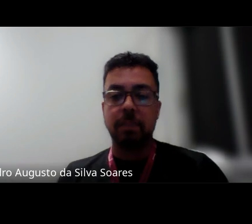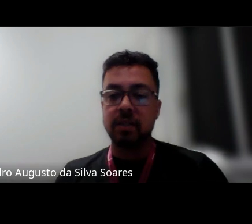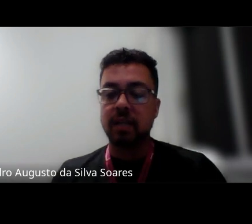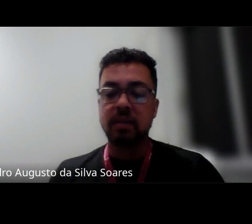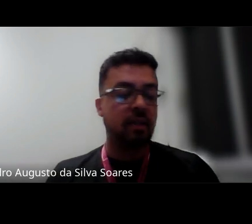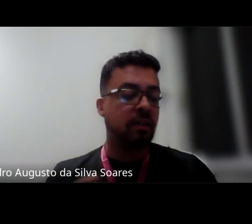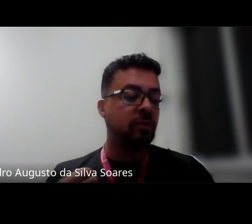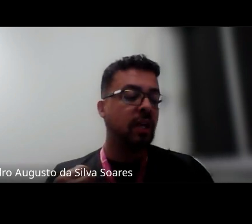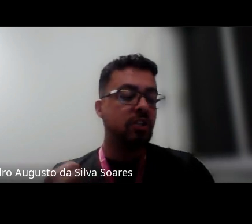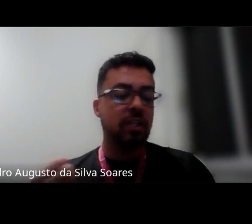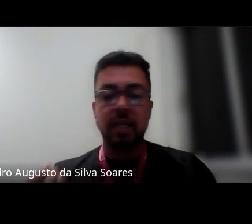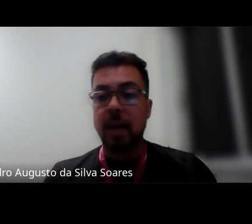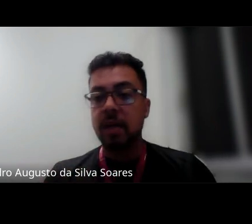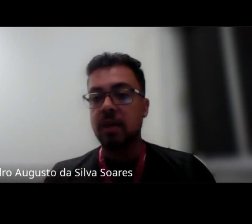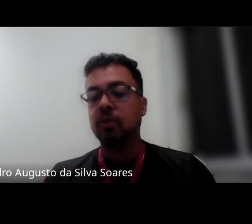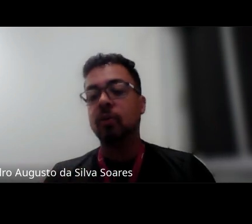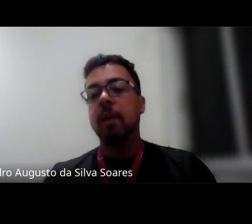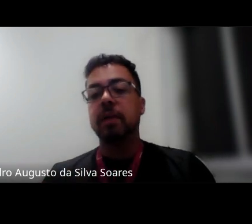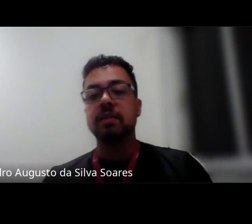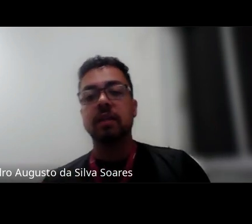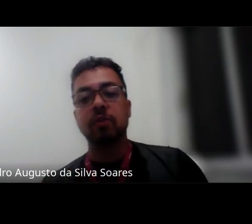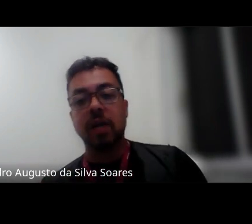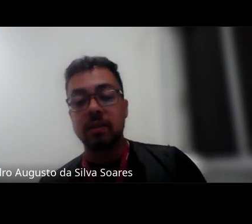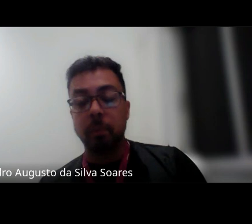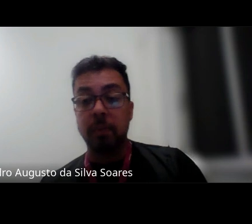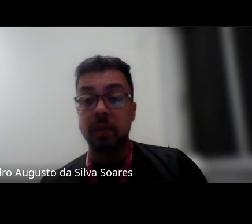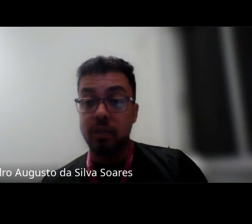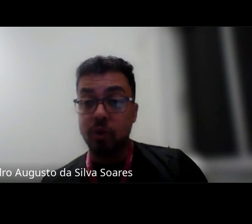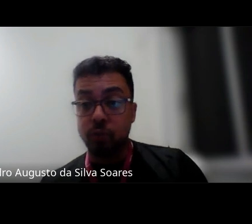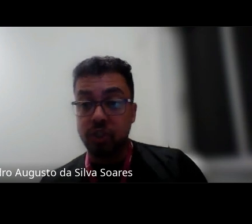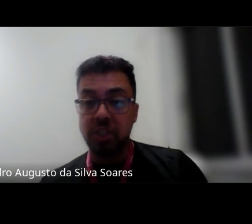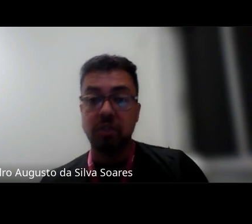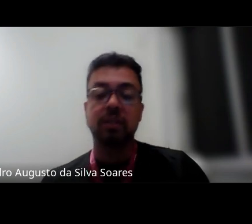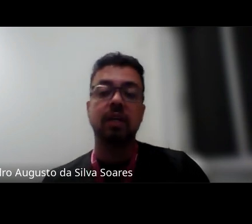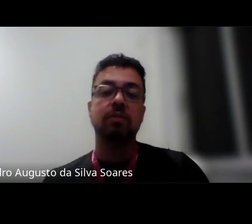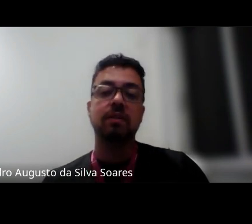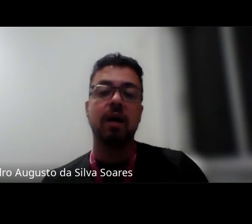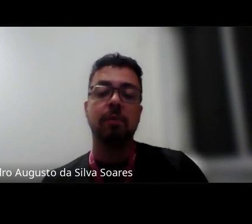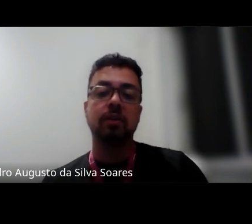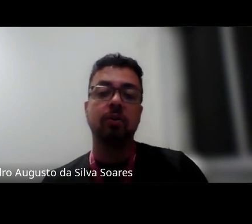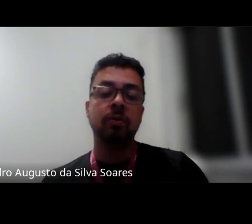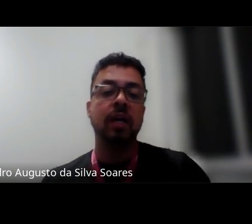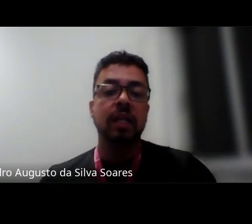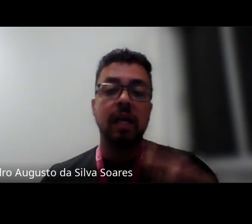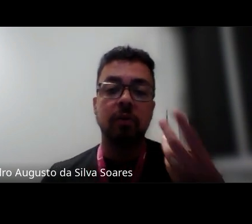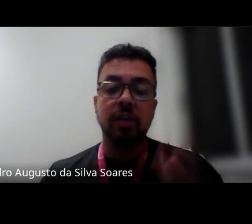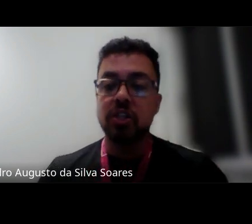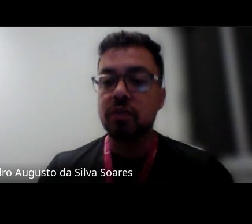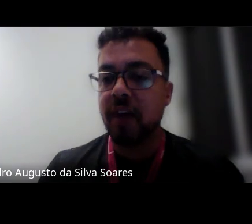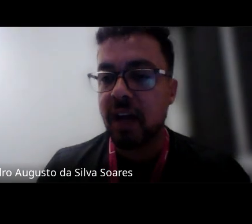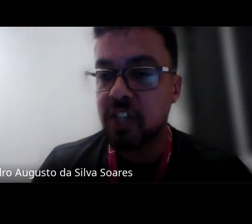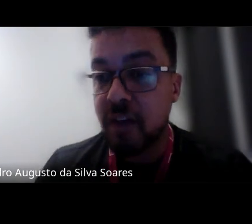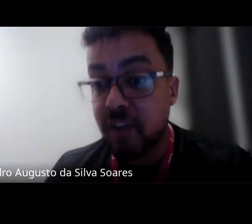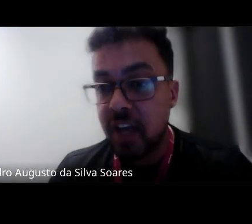de capacitação, de treinamento, precisa ter educação permanente contínua dentro desse laboratório. Tem algo que a